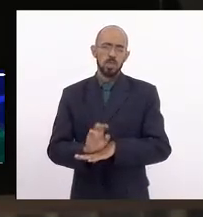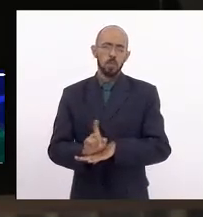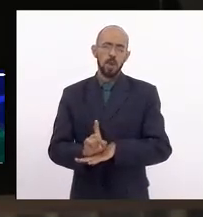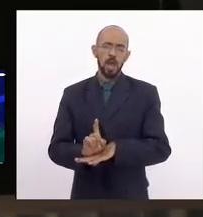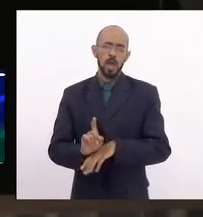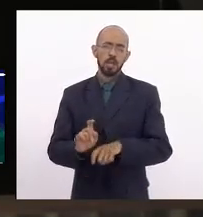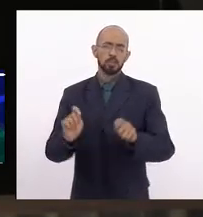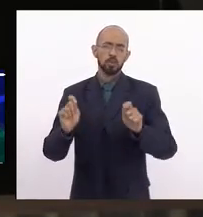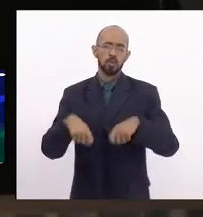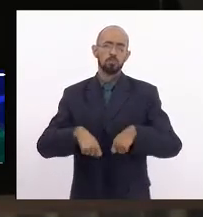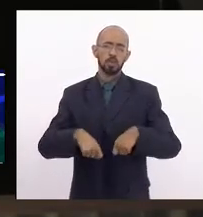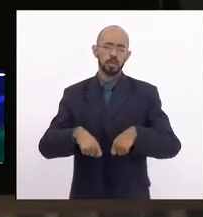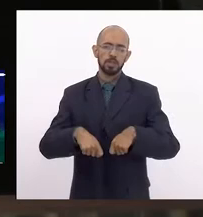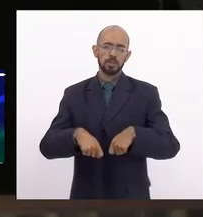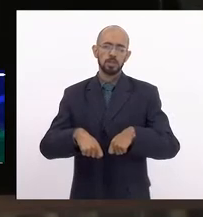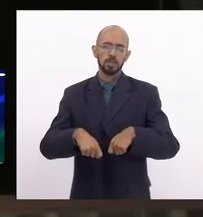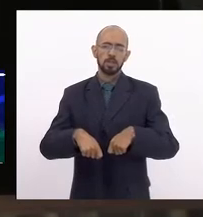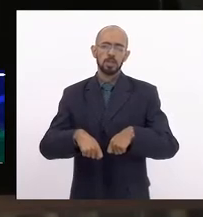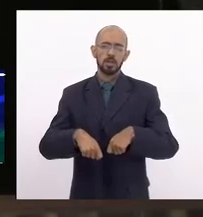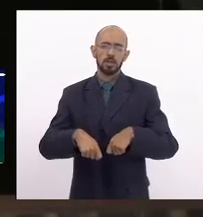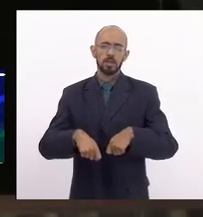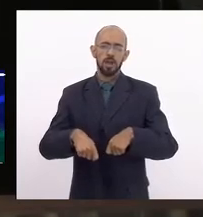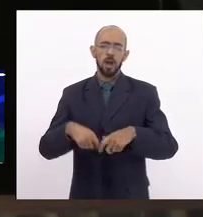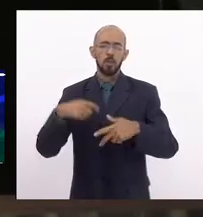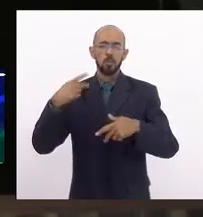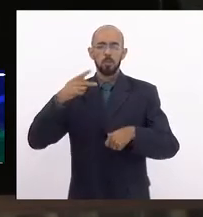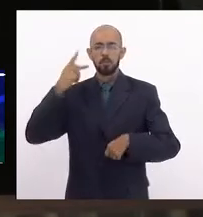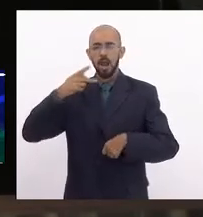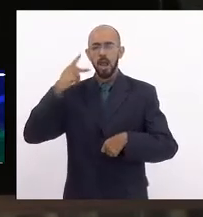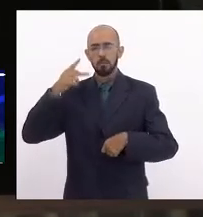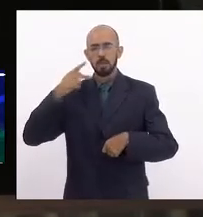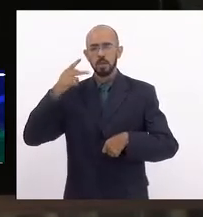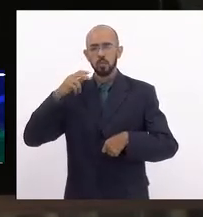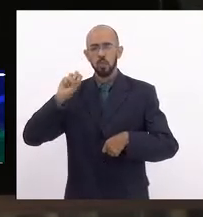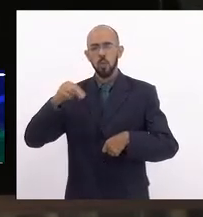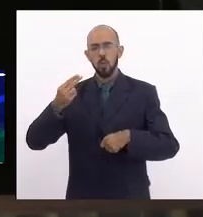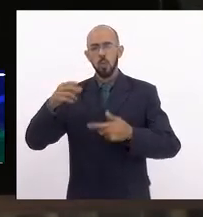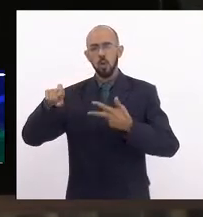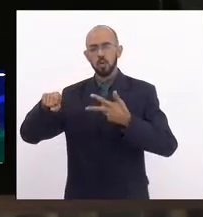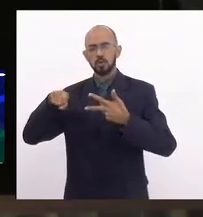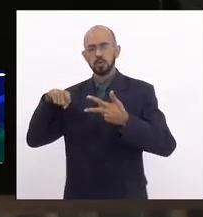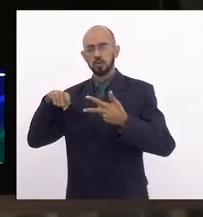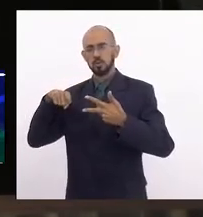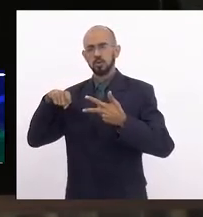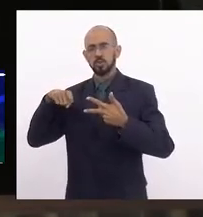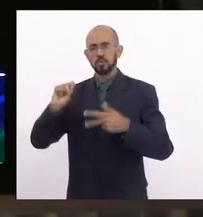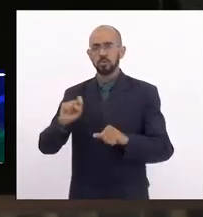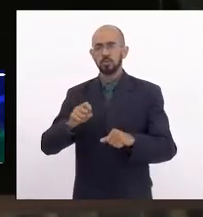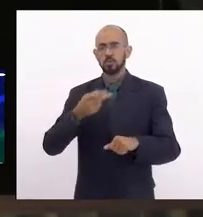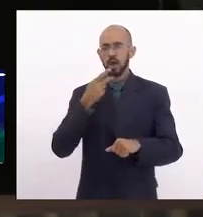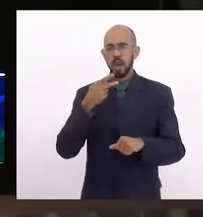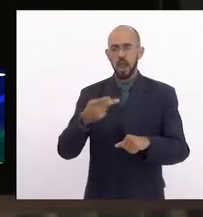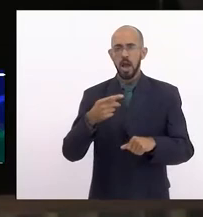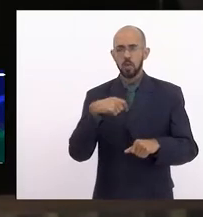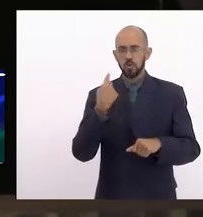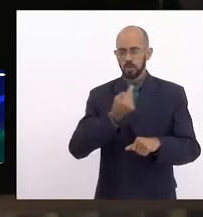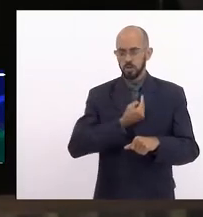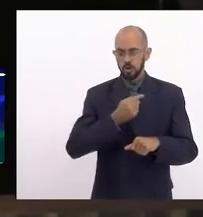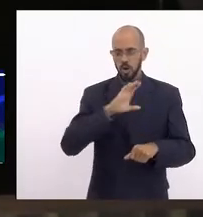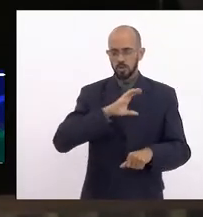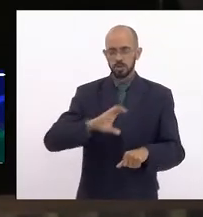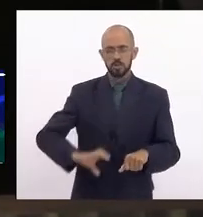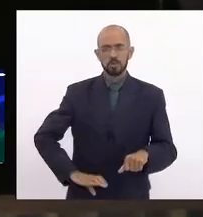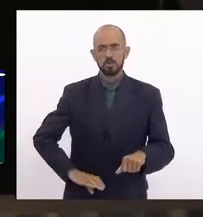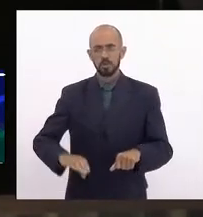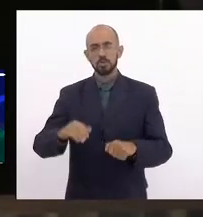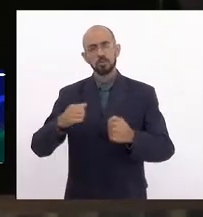não compete nem o Parlamento nem o poder executivo dizer o que nós cristãos